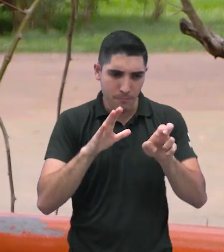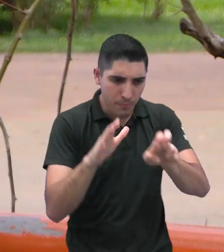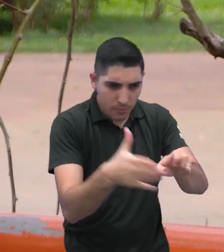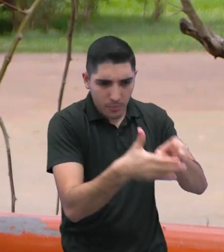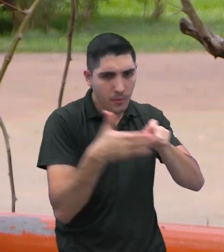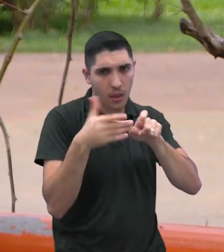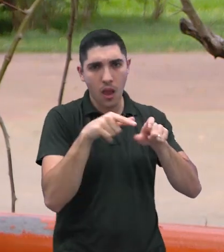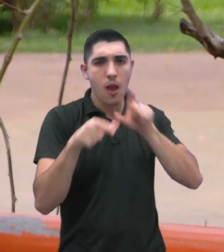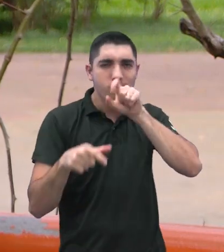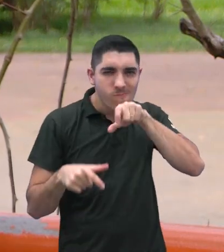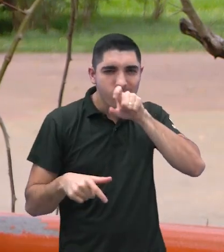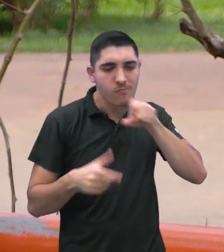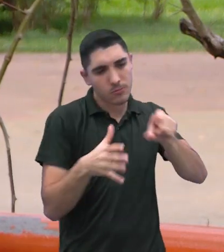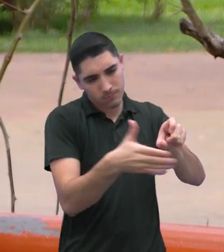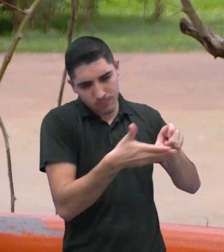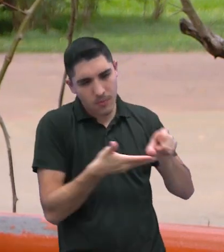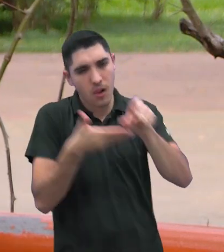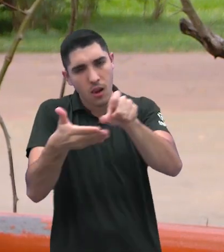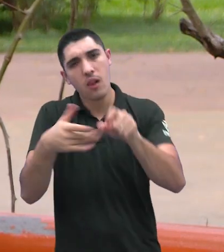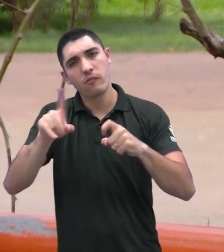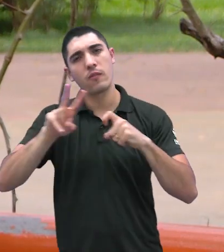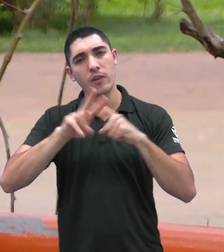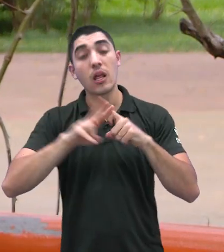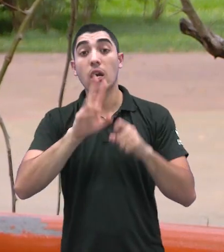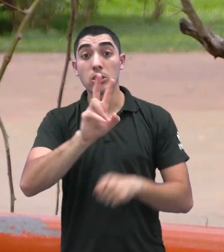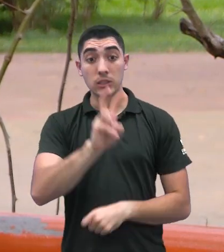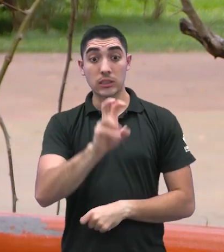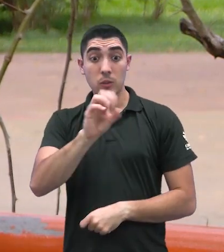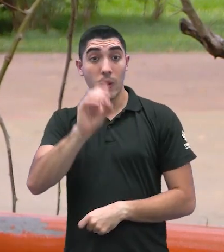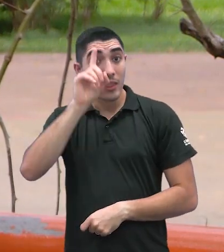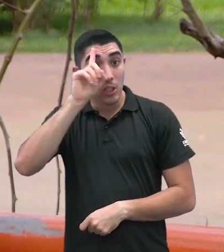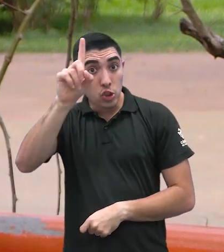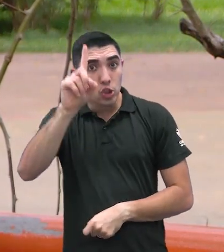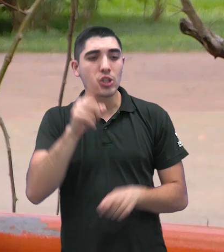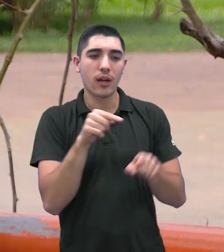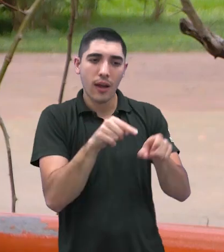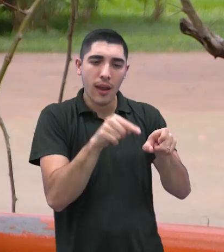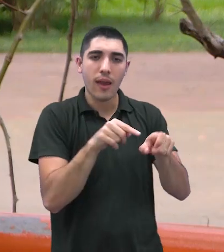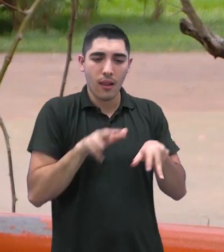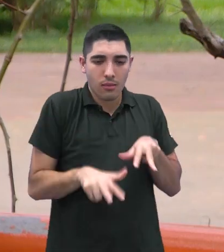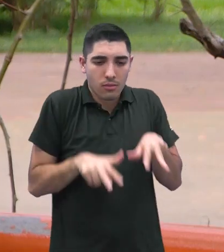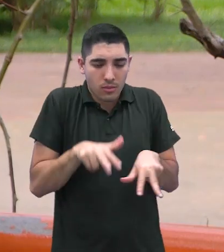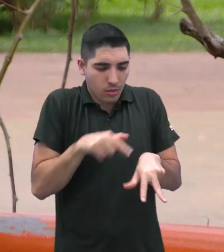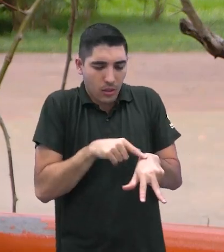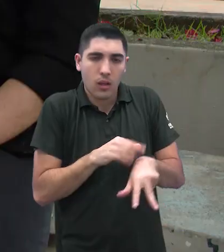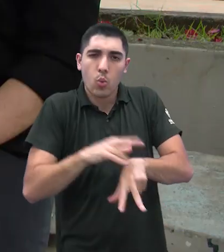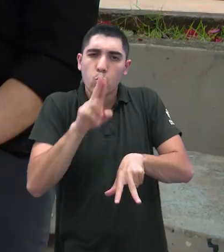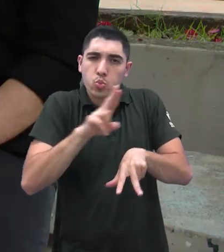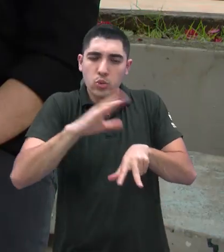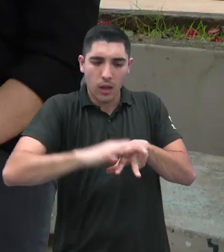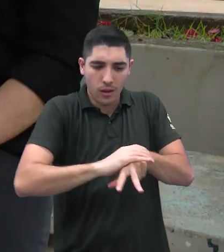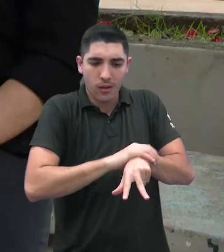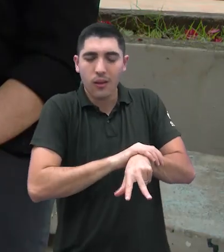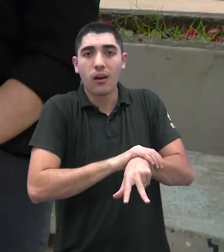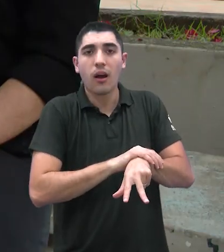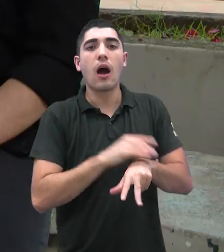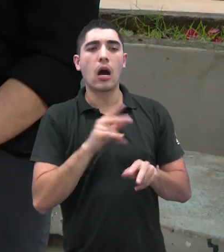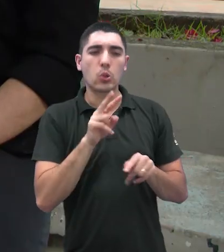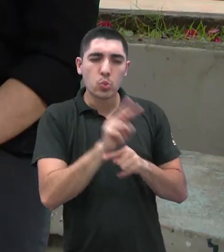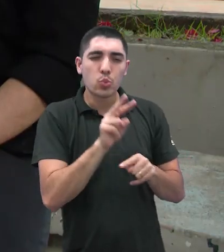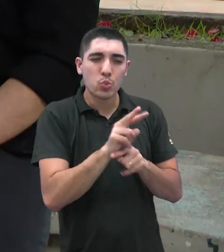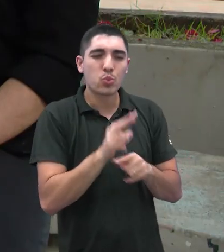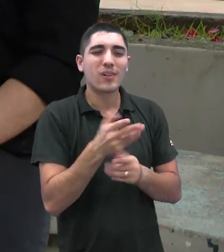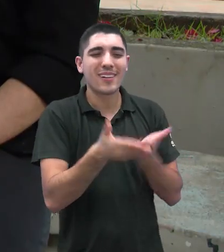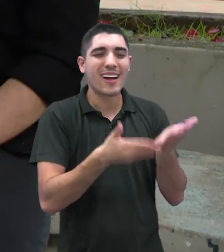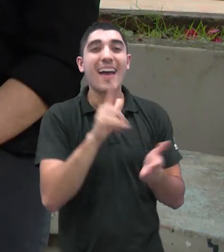resgatamos, levamos no veterinário. Aí ela ficou 50 dias com essa tala e a gente revezando nos cuidados. Até o dia que